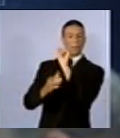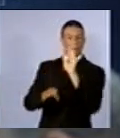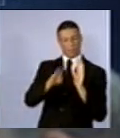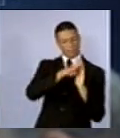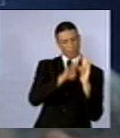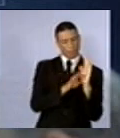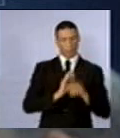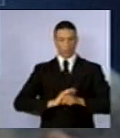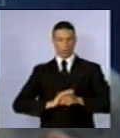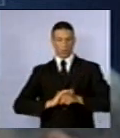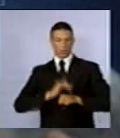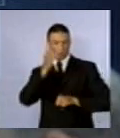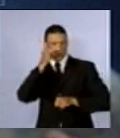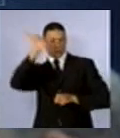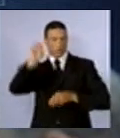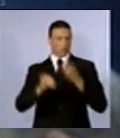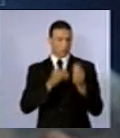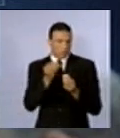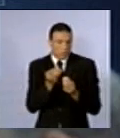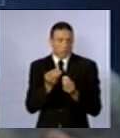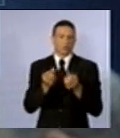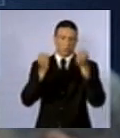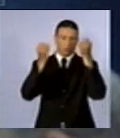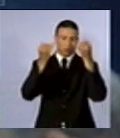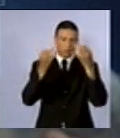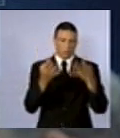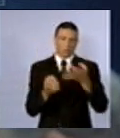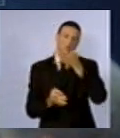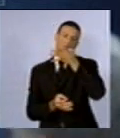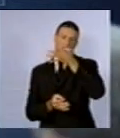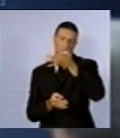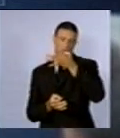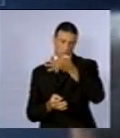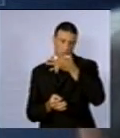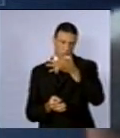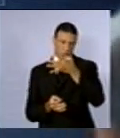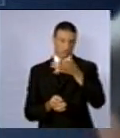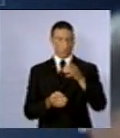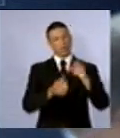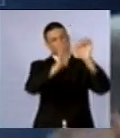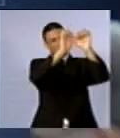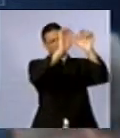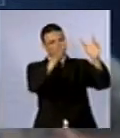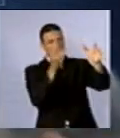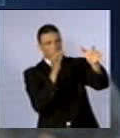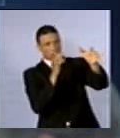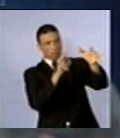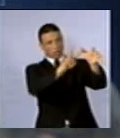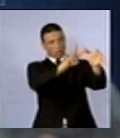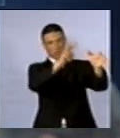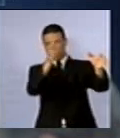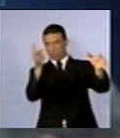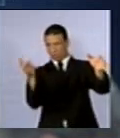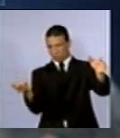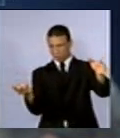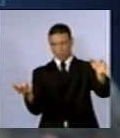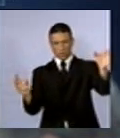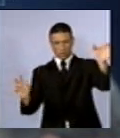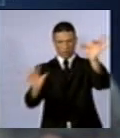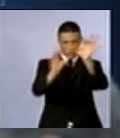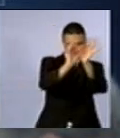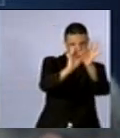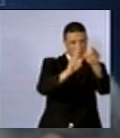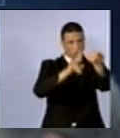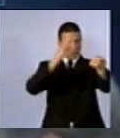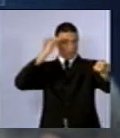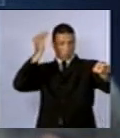da epidemiologia. Então, fundamentalmente, foi colocada a hipótese, se o SENS, os campos eletromagnéticos poderiam estar associados ou serem